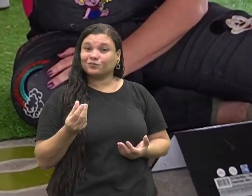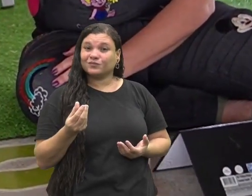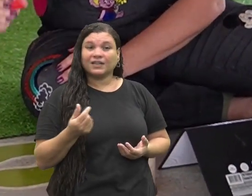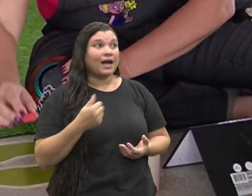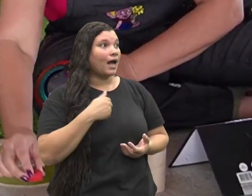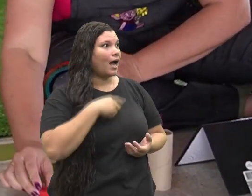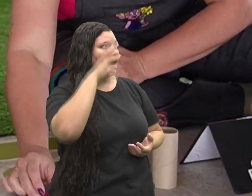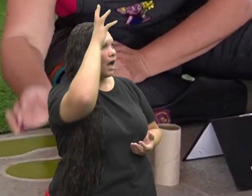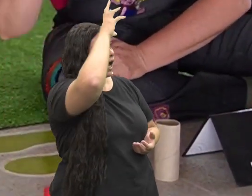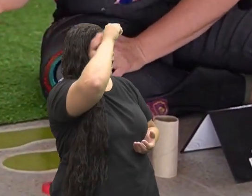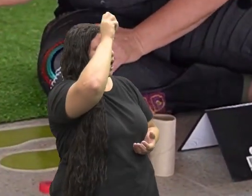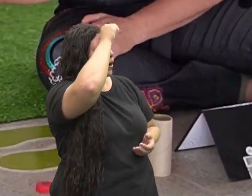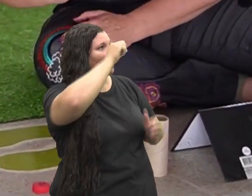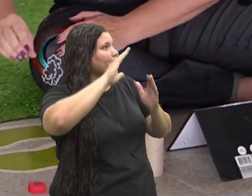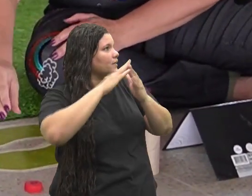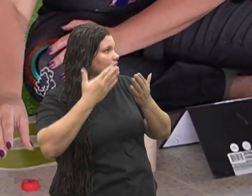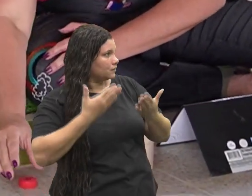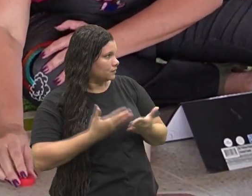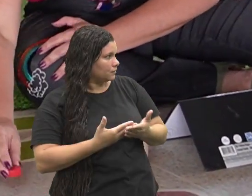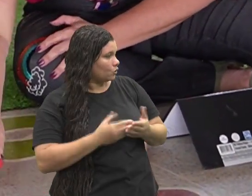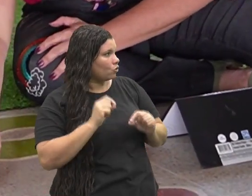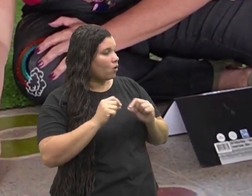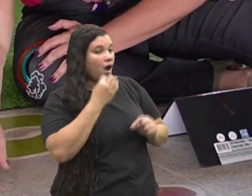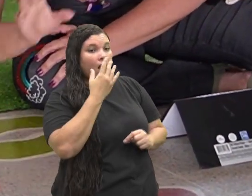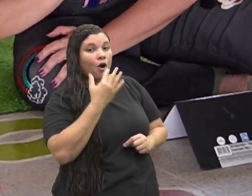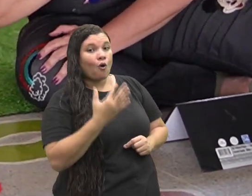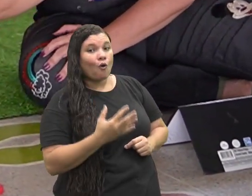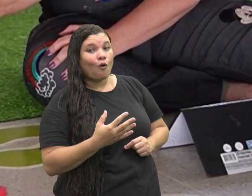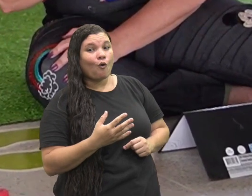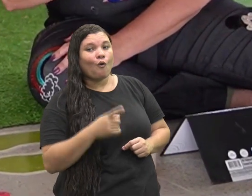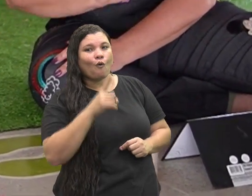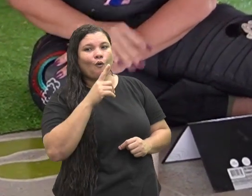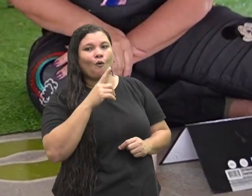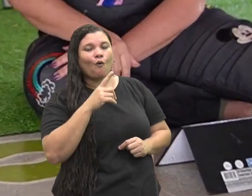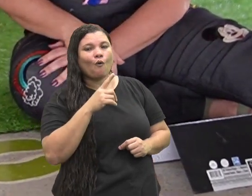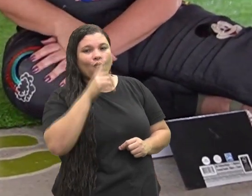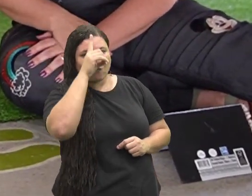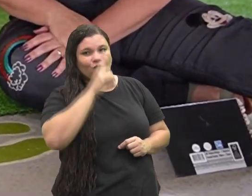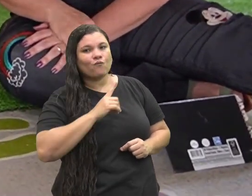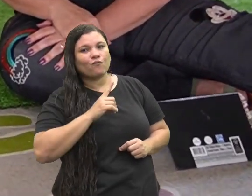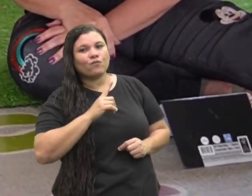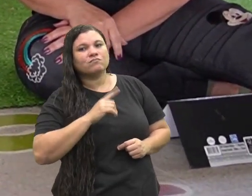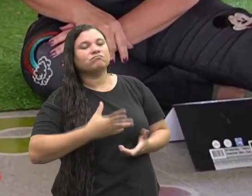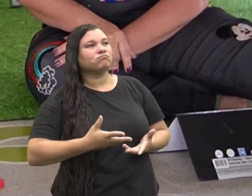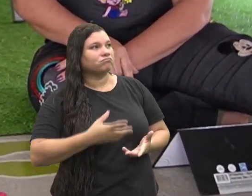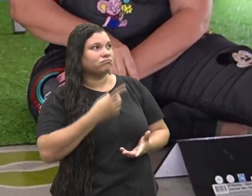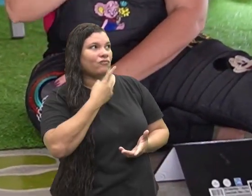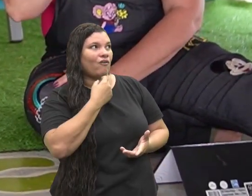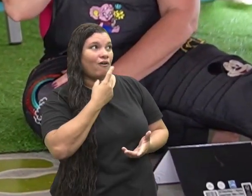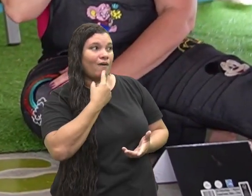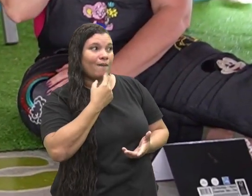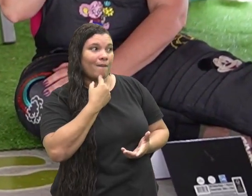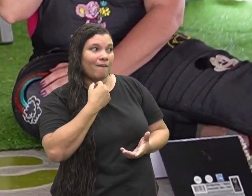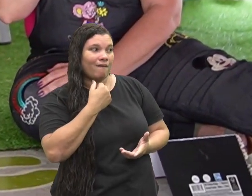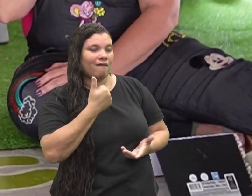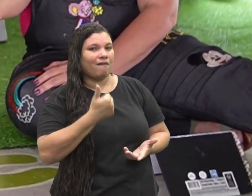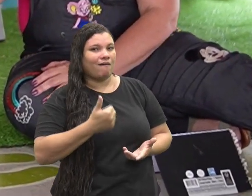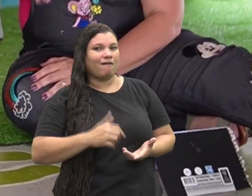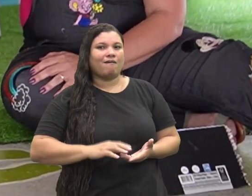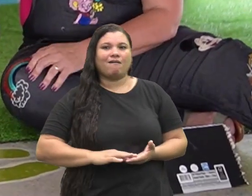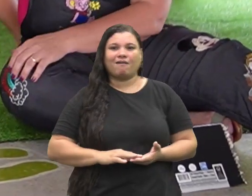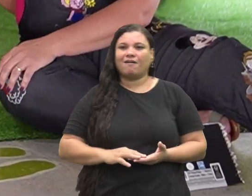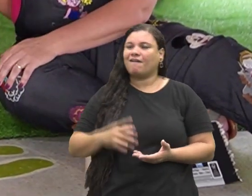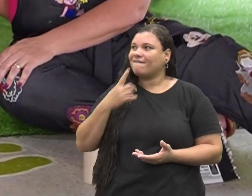É vermelha, isso mesmo. Eu coloco aqui no centro aqui? Isso. Quem vai começar? Pá.